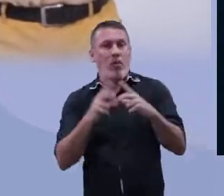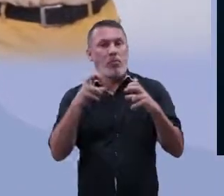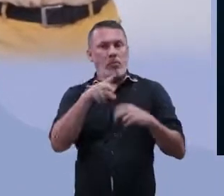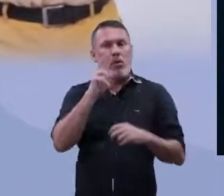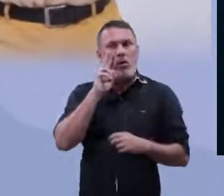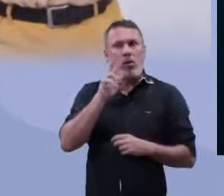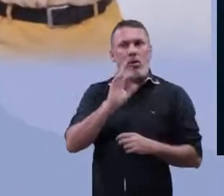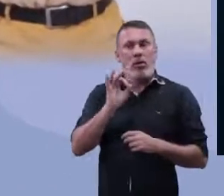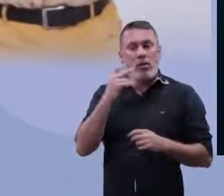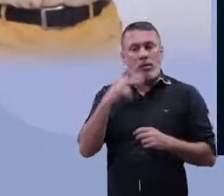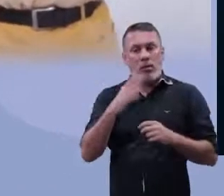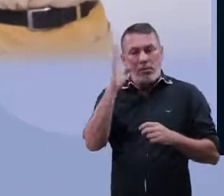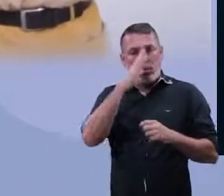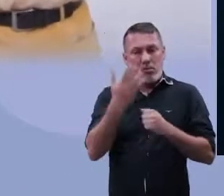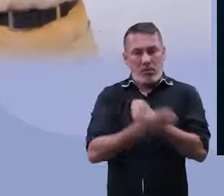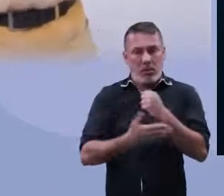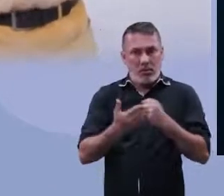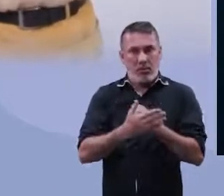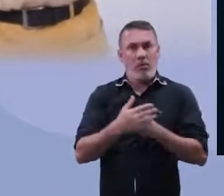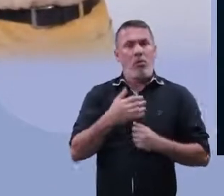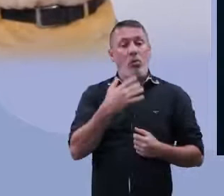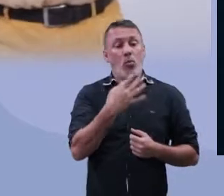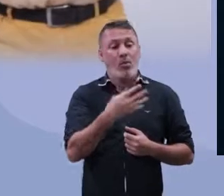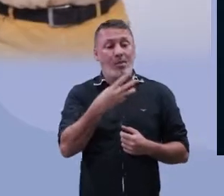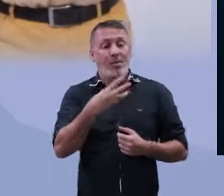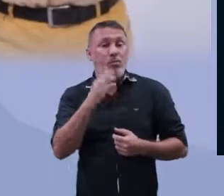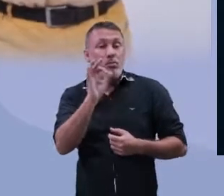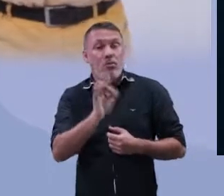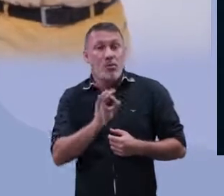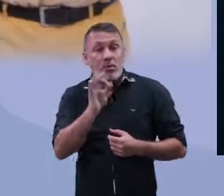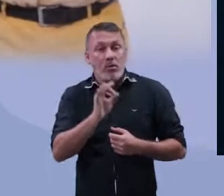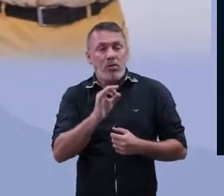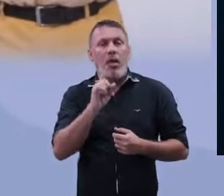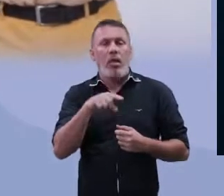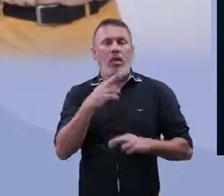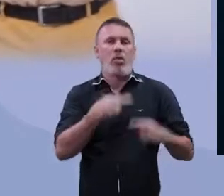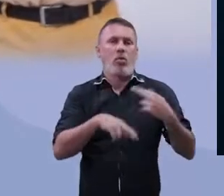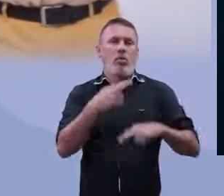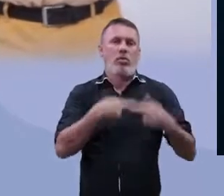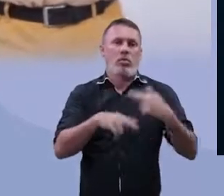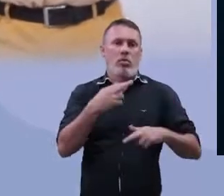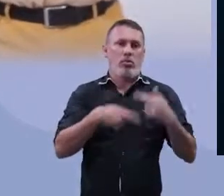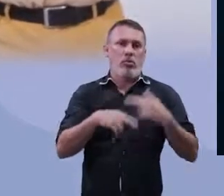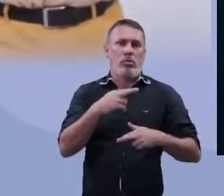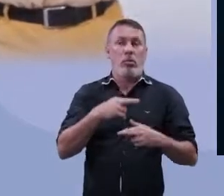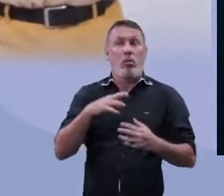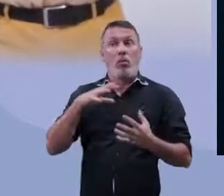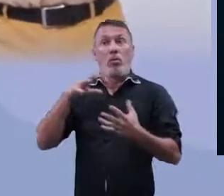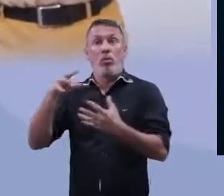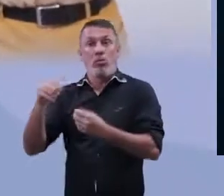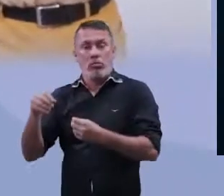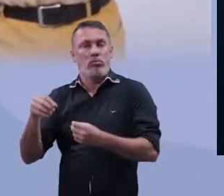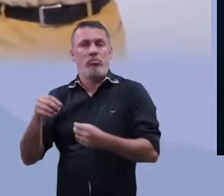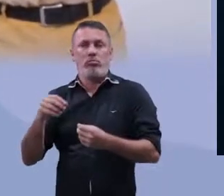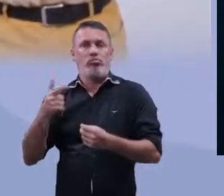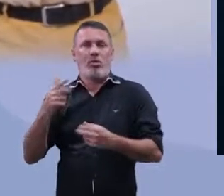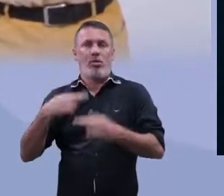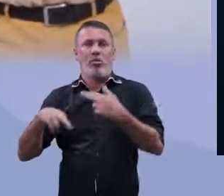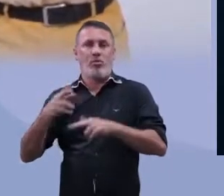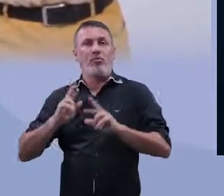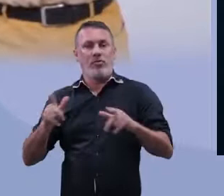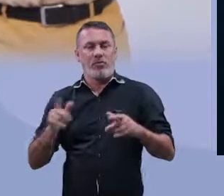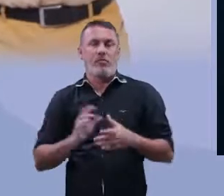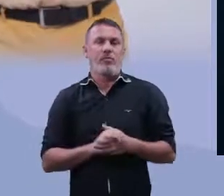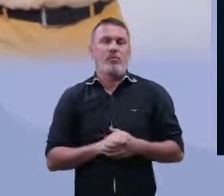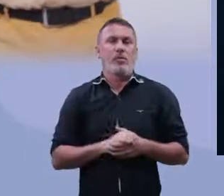a nossa matriz energética, 43% dela é renovável, né? E enquanto que a gente fala isso